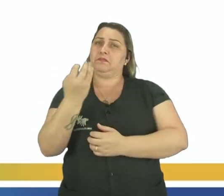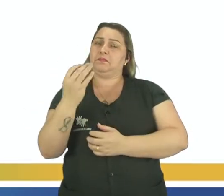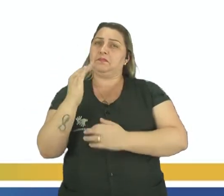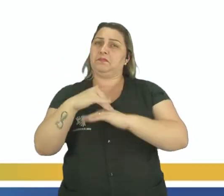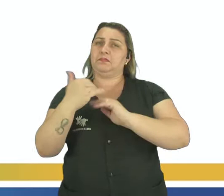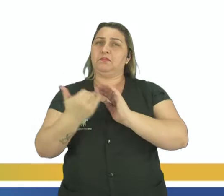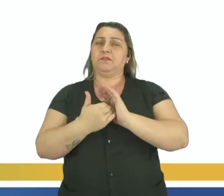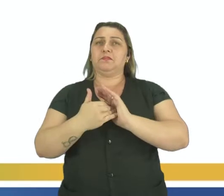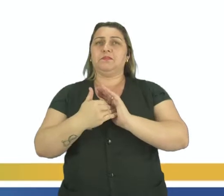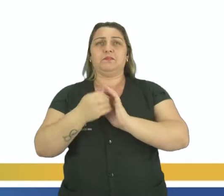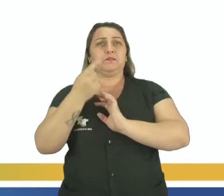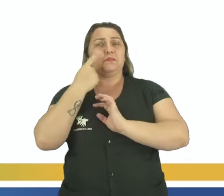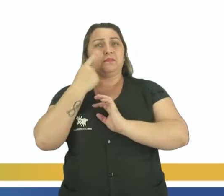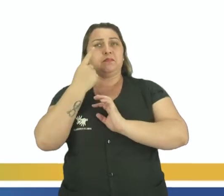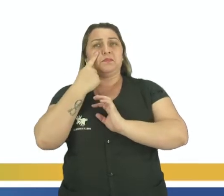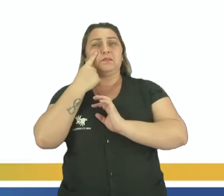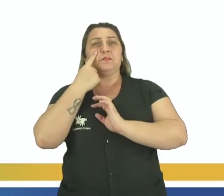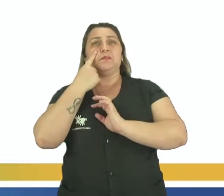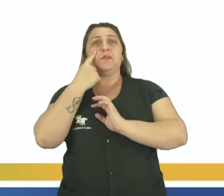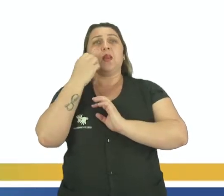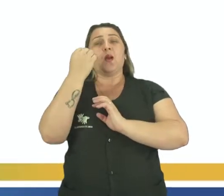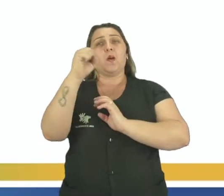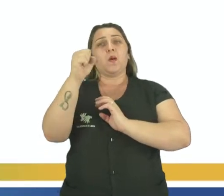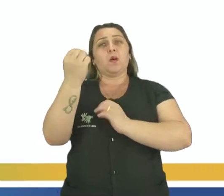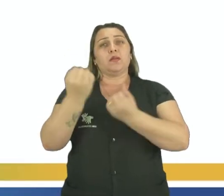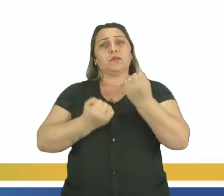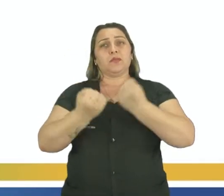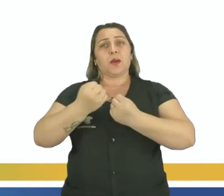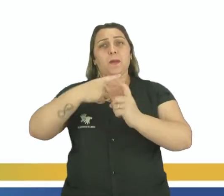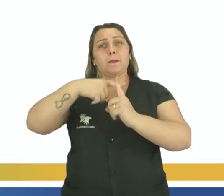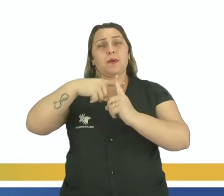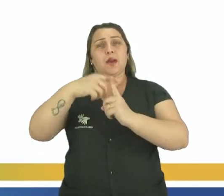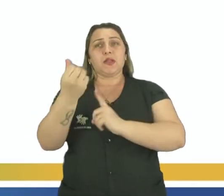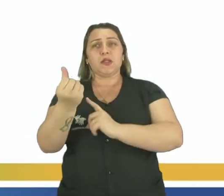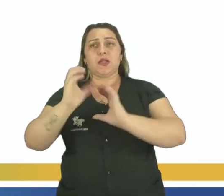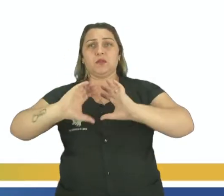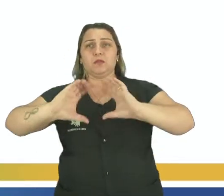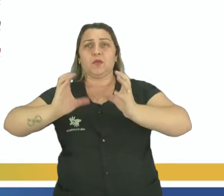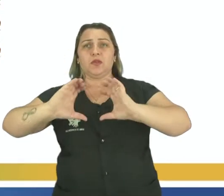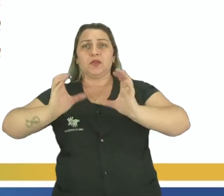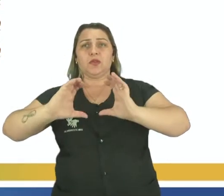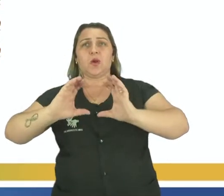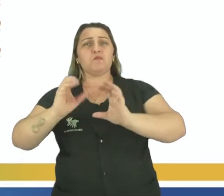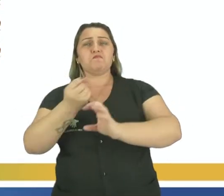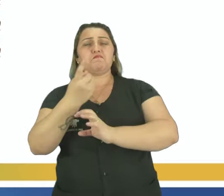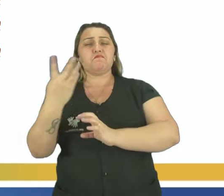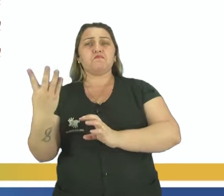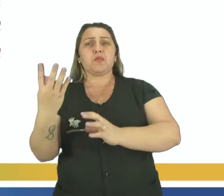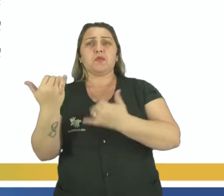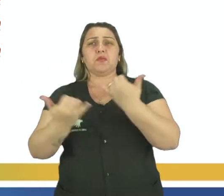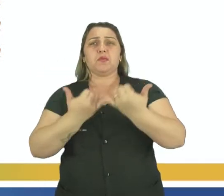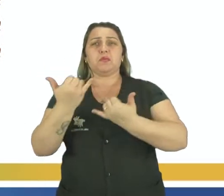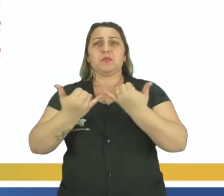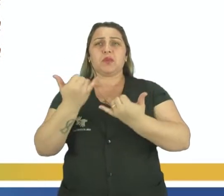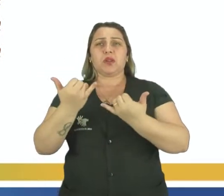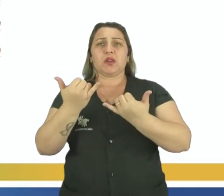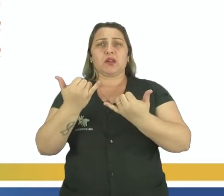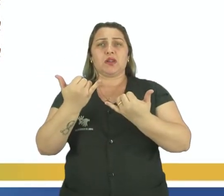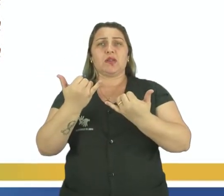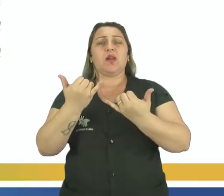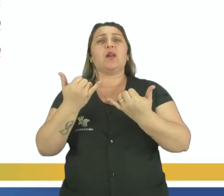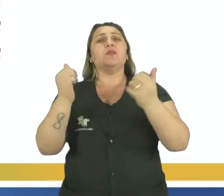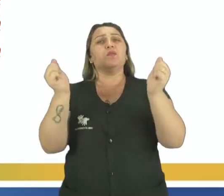Observe que nós temos 8 carros mais 6 bolinhas. Quanto vai dar de brinquedos? Aí nós